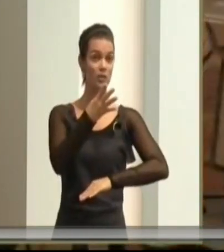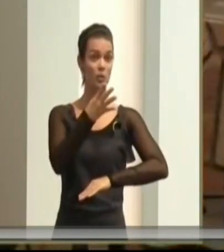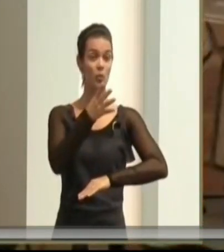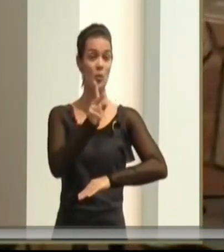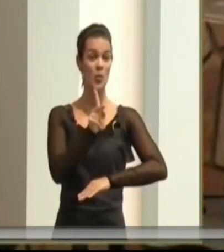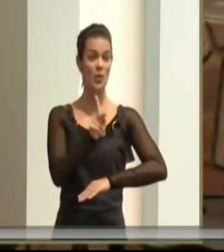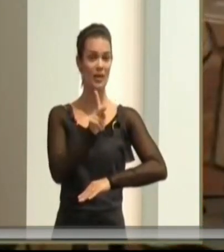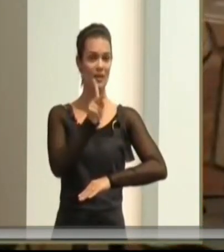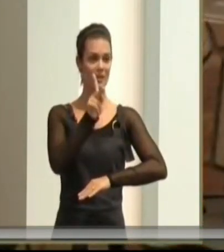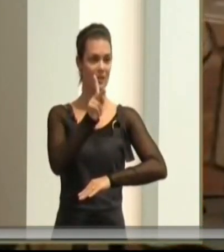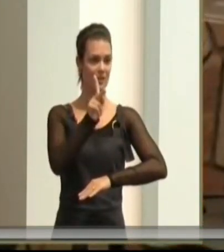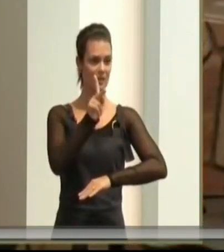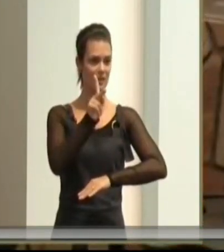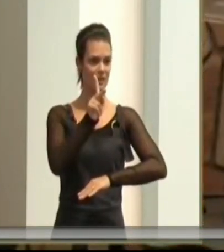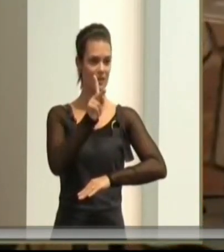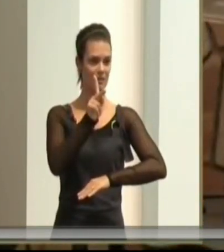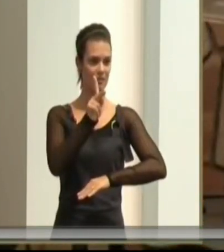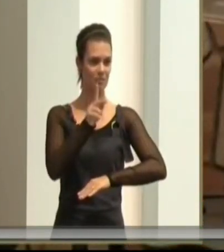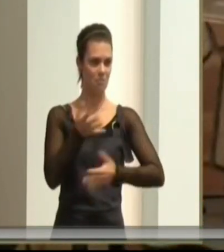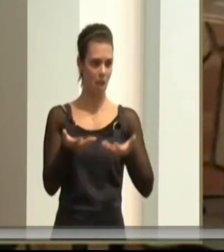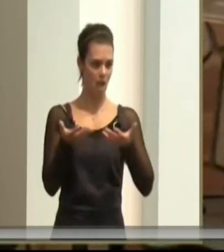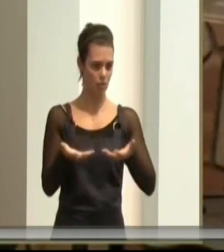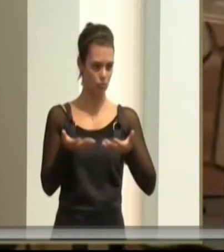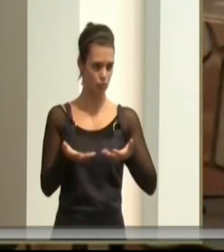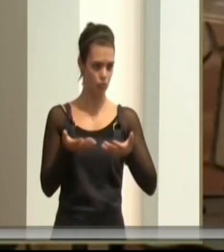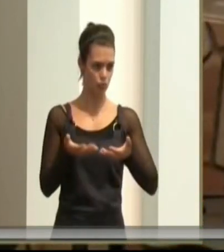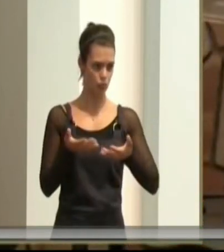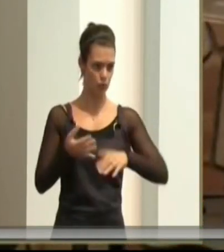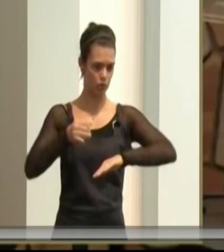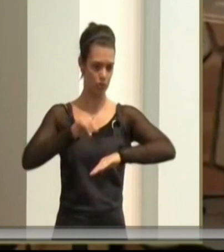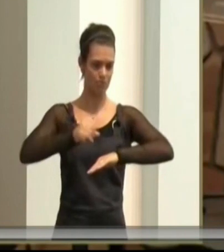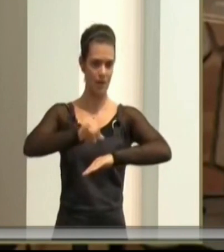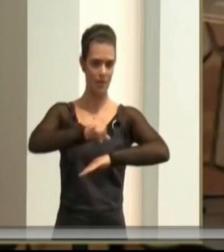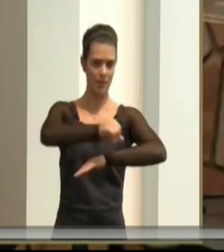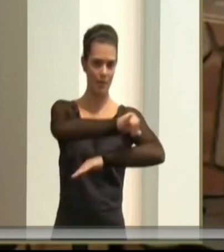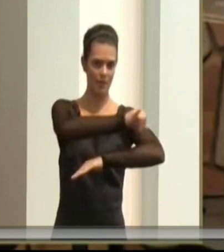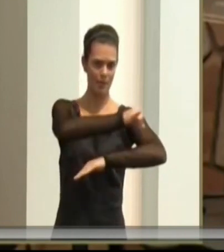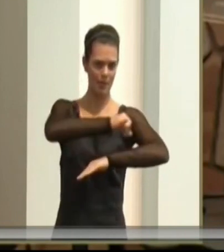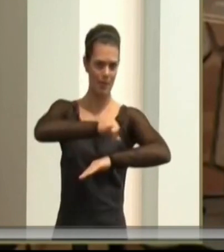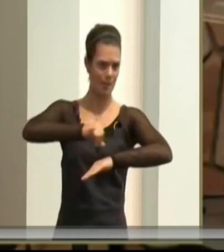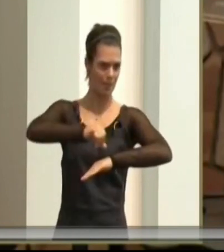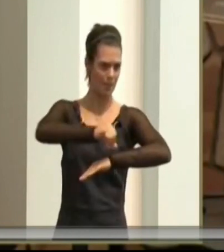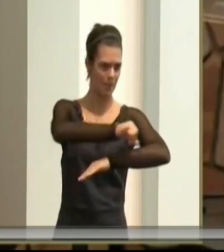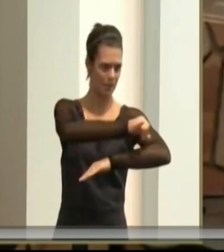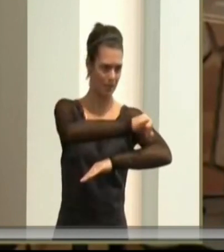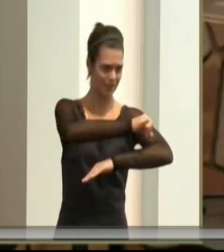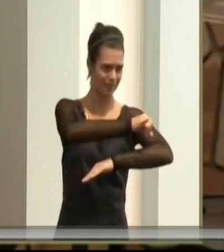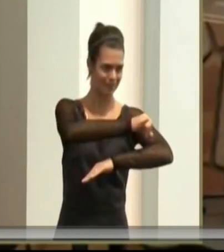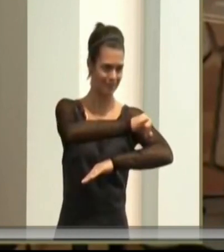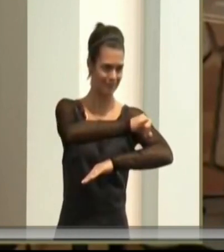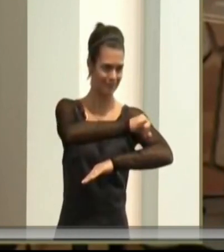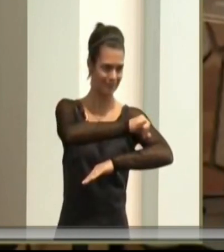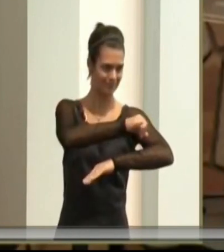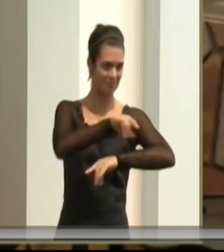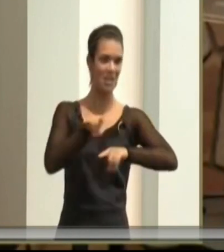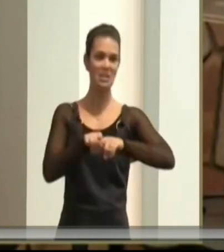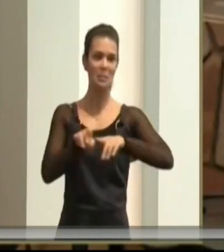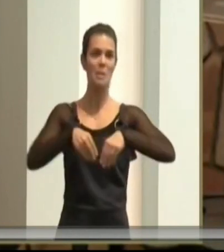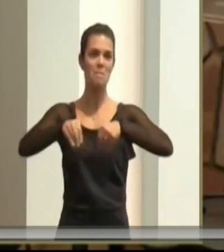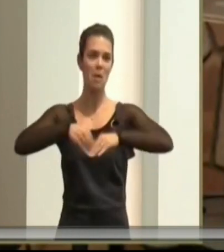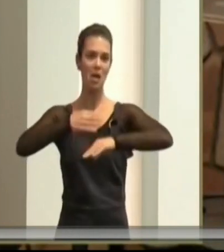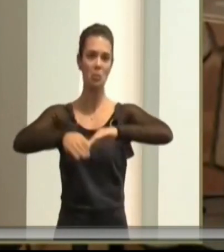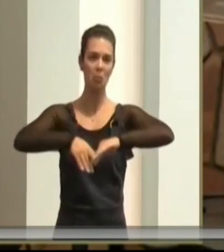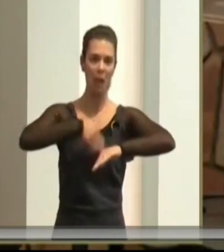E as especiarias também, envolto num lençol de linho. No entanto, as mulheres presentes ao sepulcro